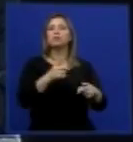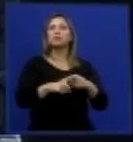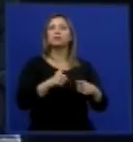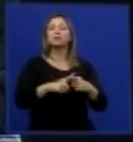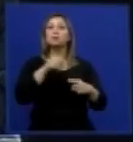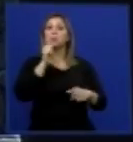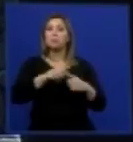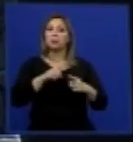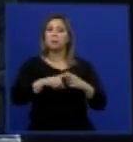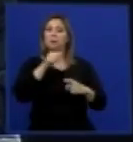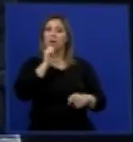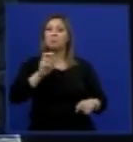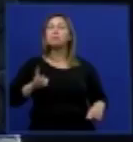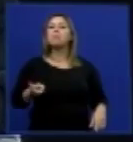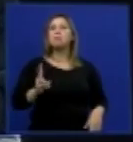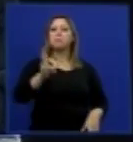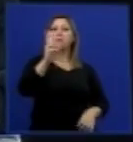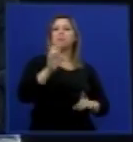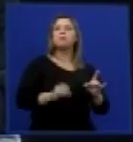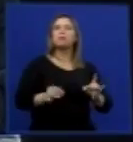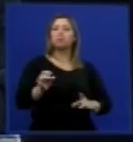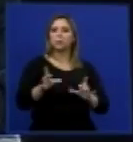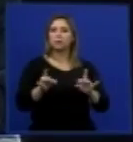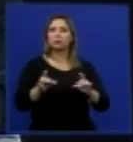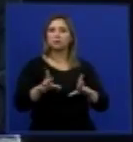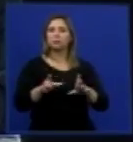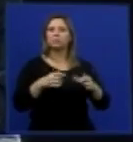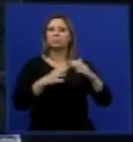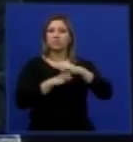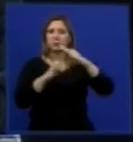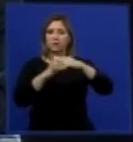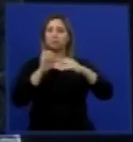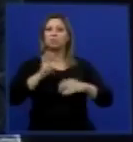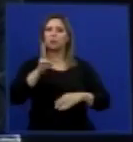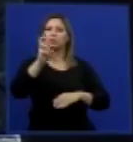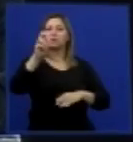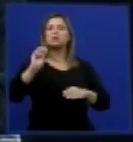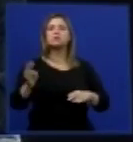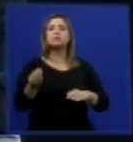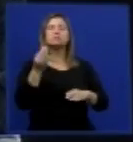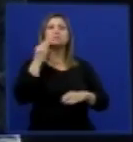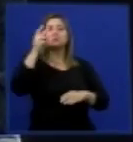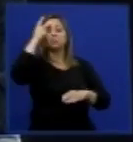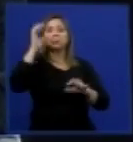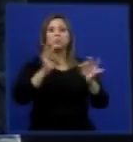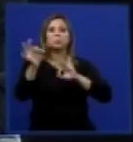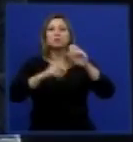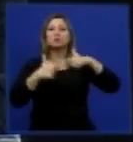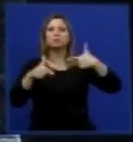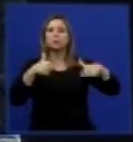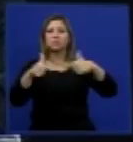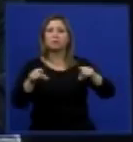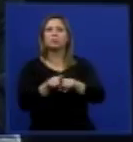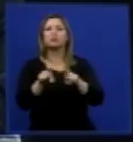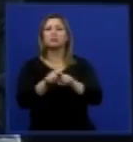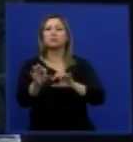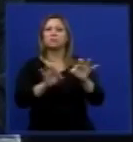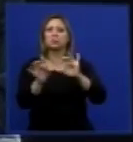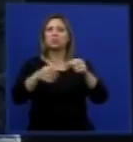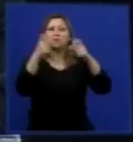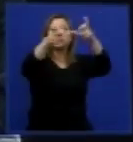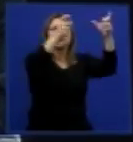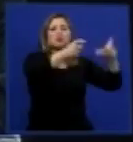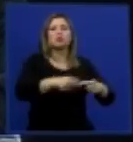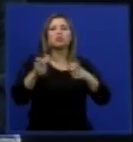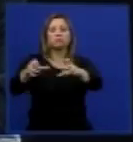que para manter se manter no ramo e manter os 5.000 empregos abrigados nos 485 centos automotivos que